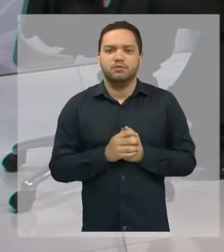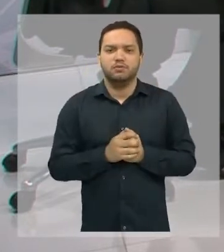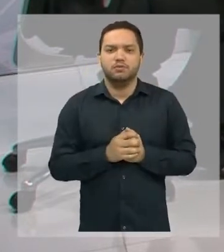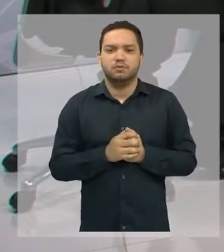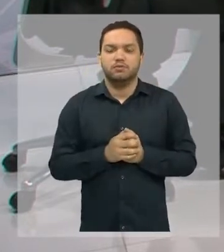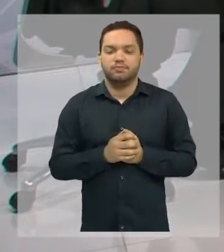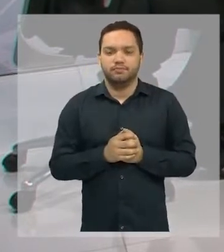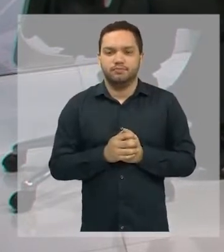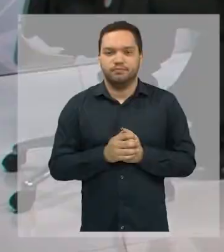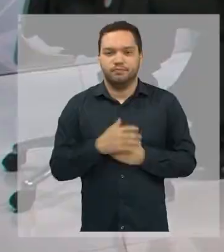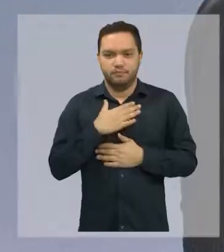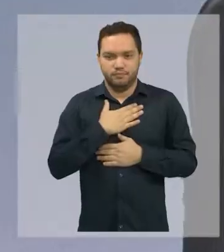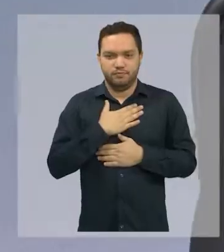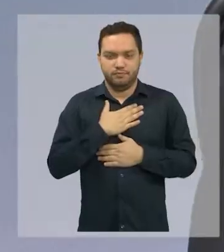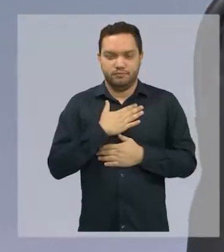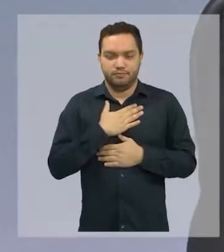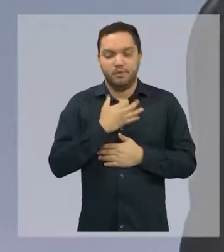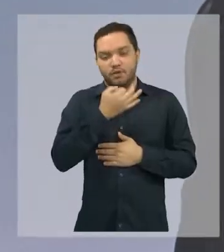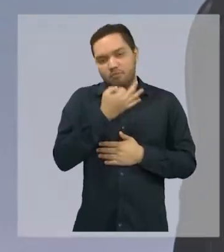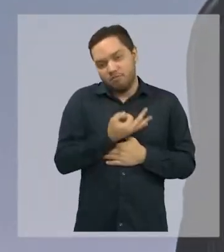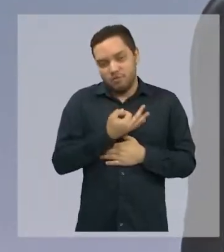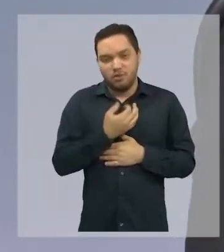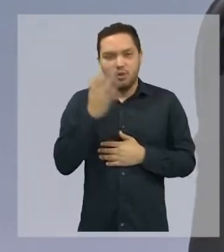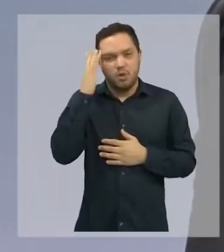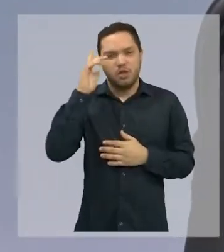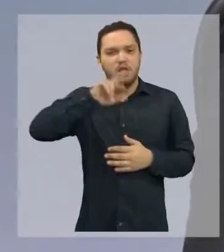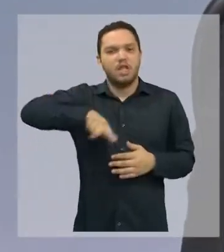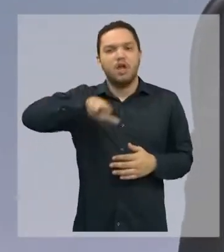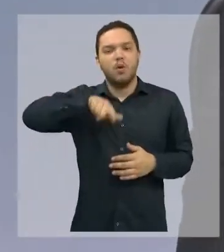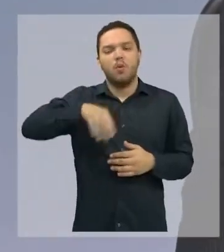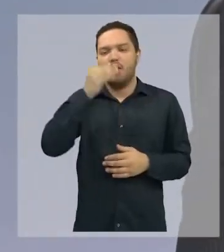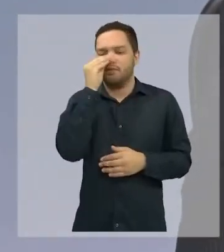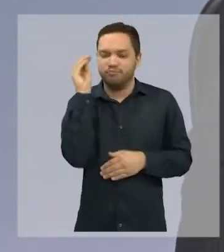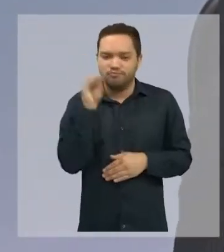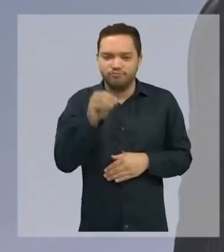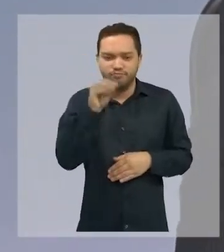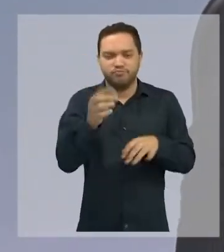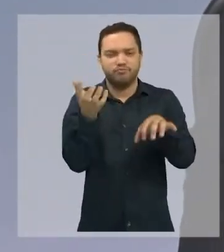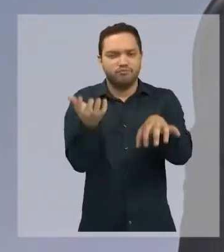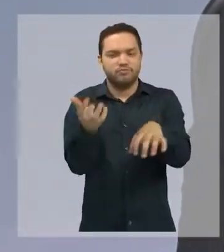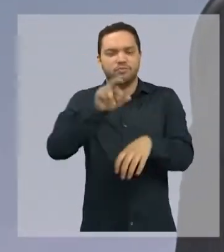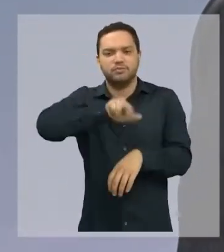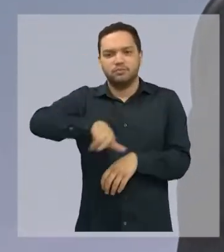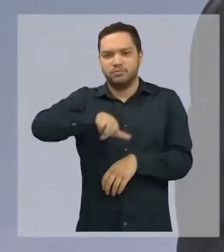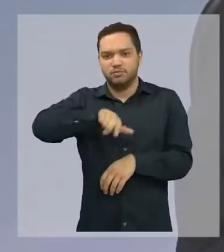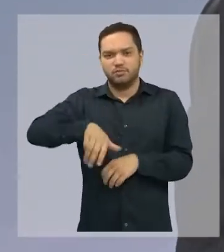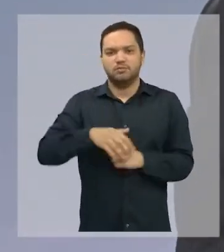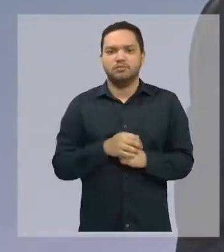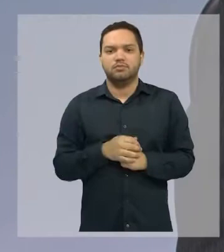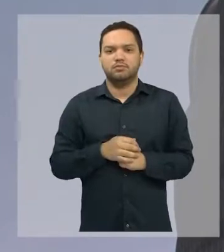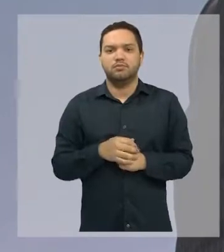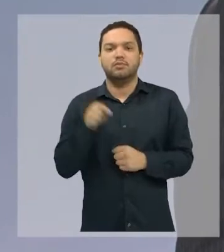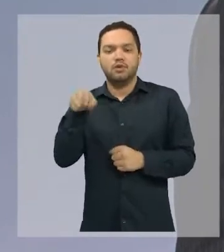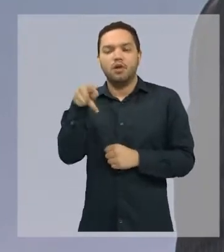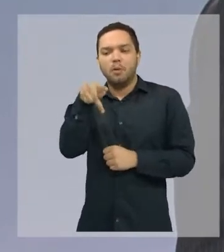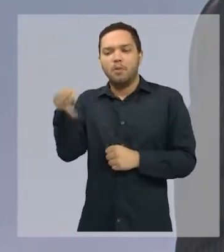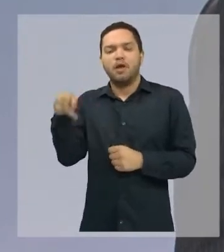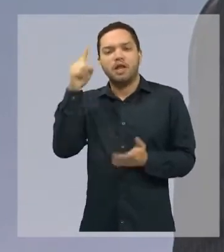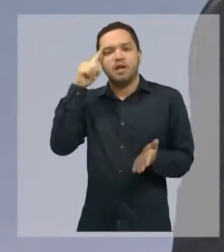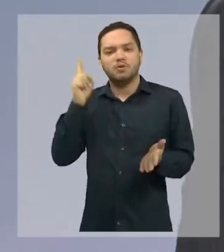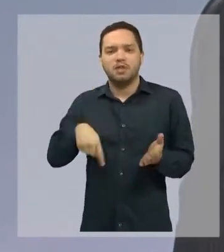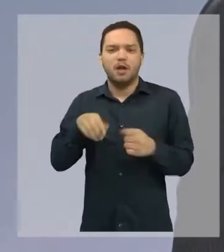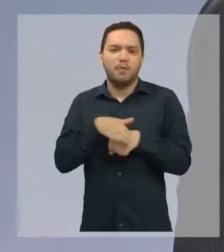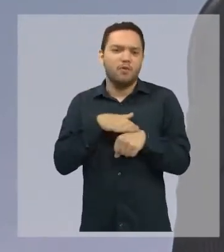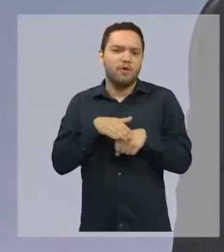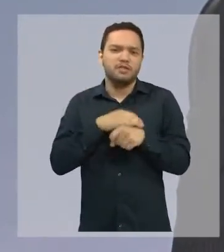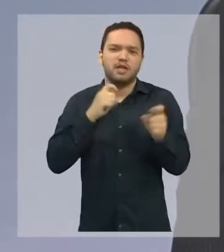tão jovem? Eu acho que não é desprezo pelo parlamento. E a desqualificação do presidente para interagir